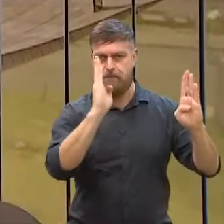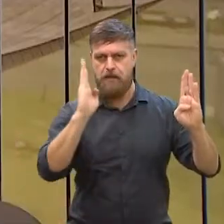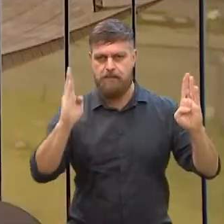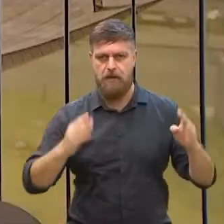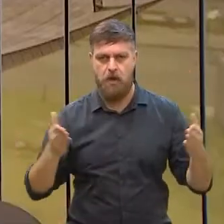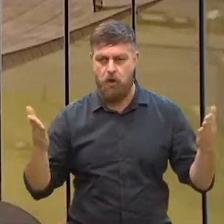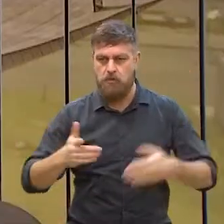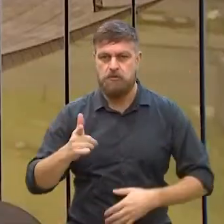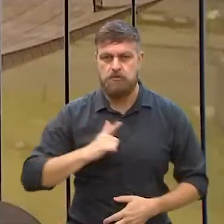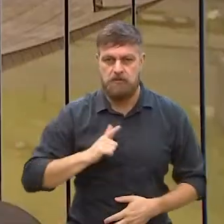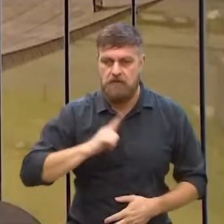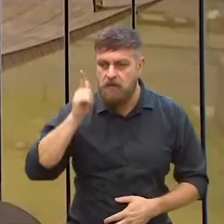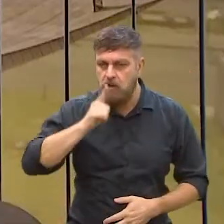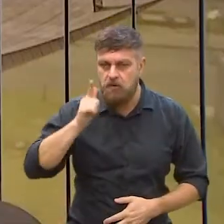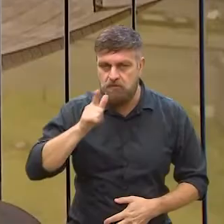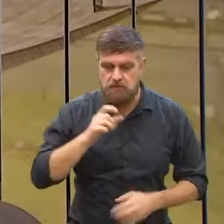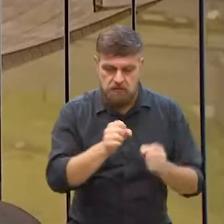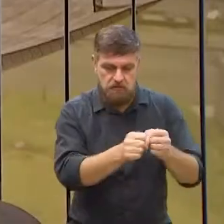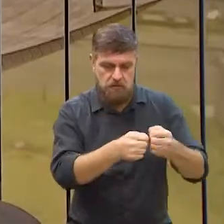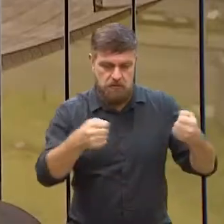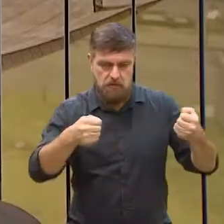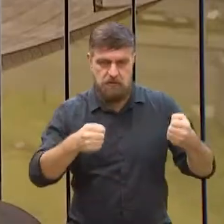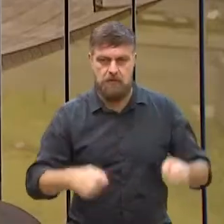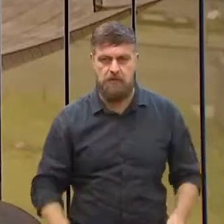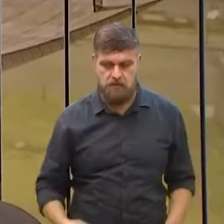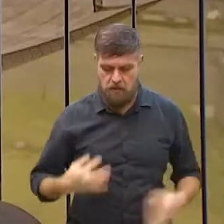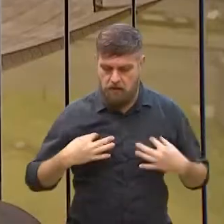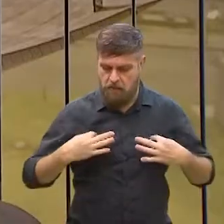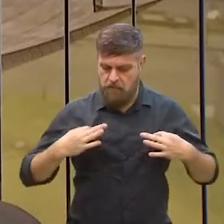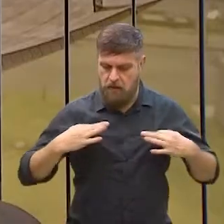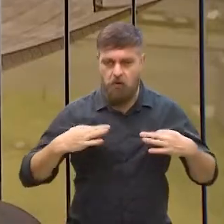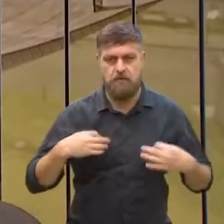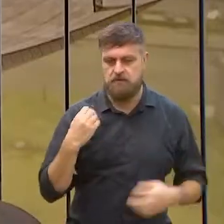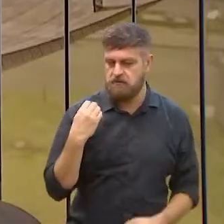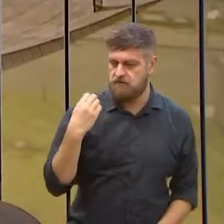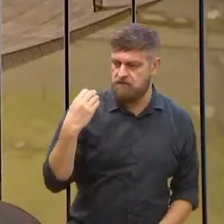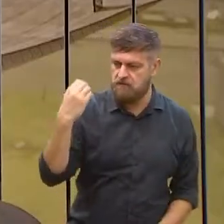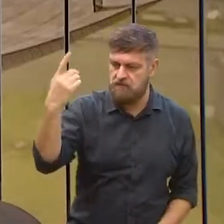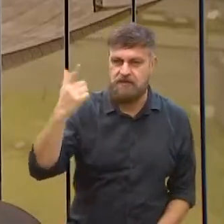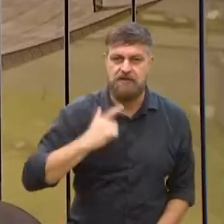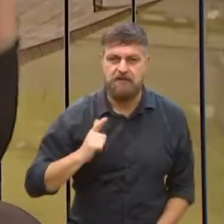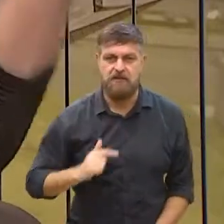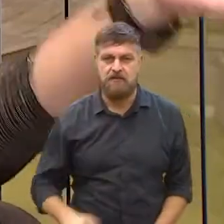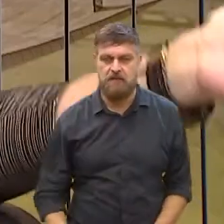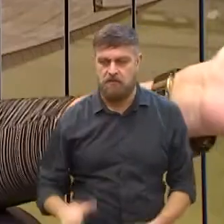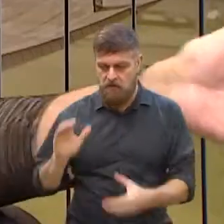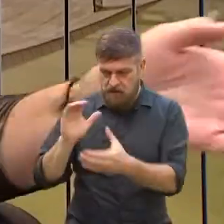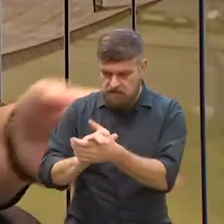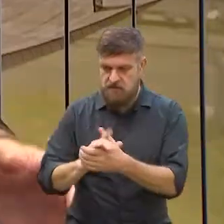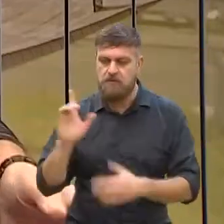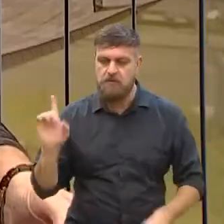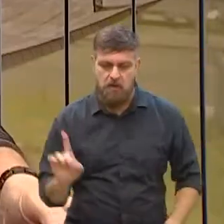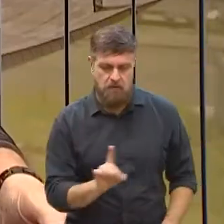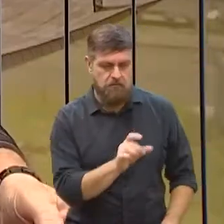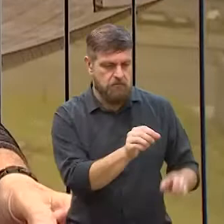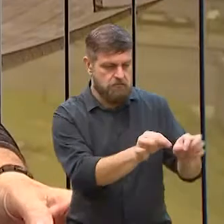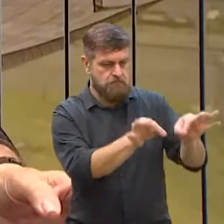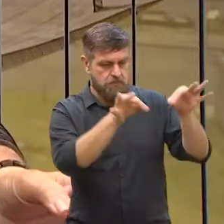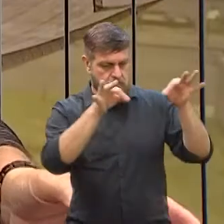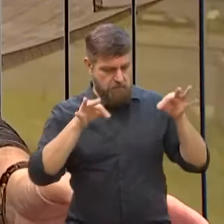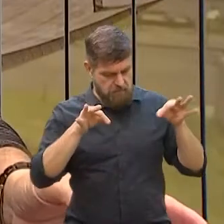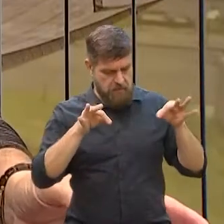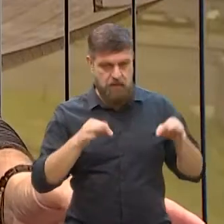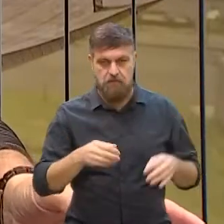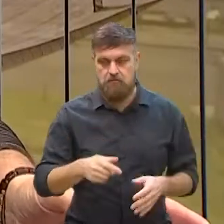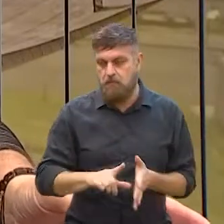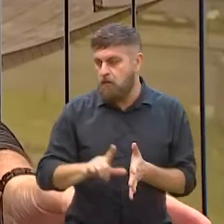Hoje não. Hoje eu consigo ter um de um manequim. Se eu for viajar e tiver um casamento, eu volto lá, pego minha roupa e vou pro casamento.